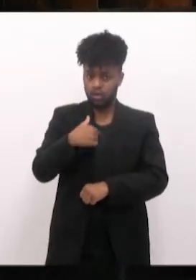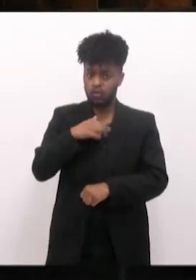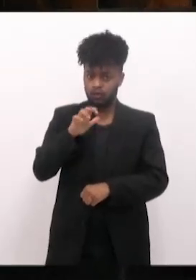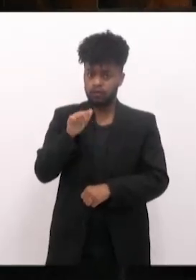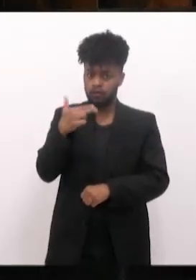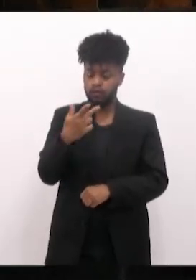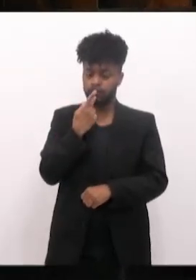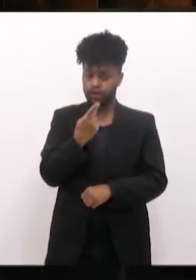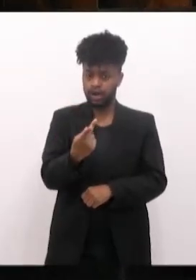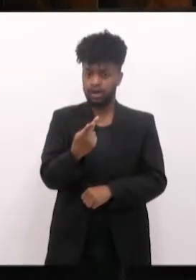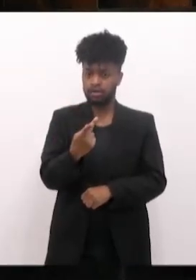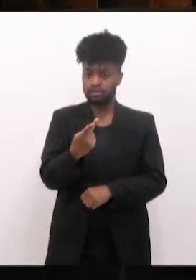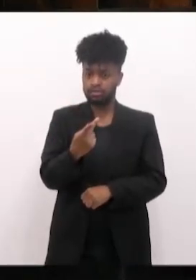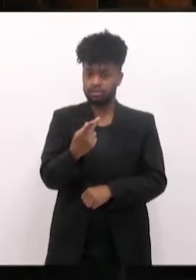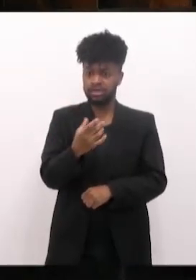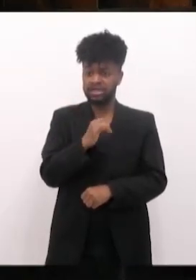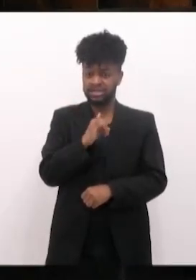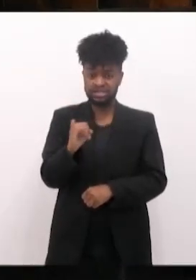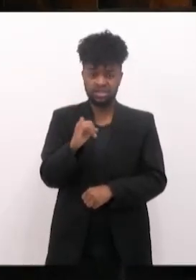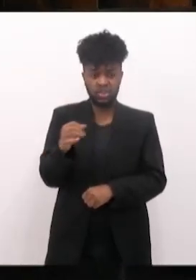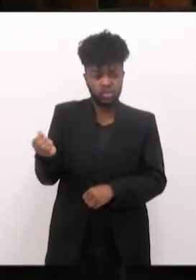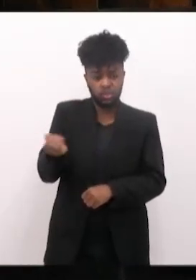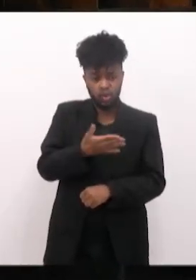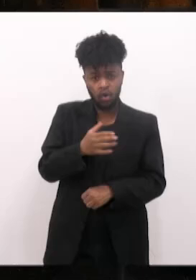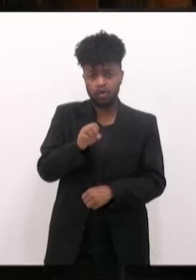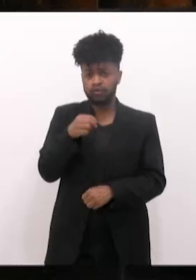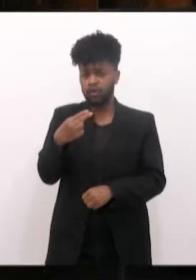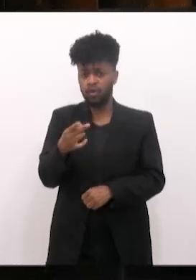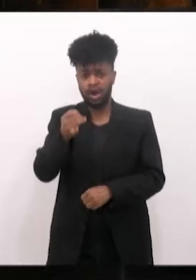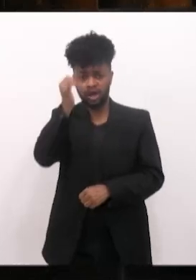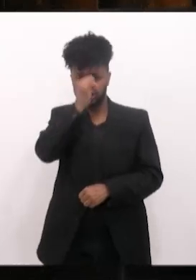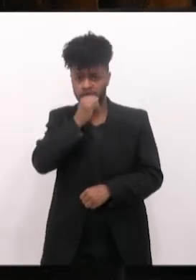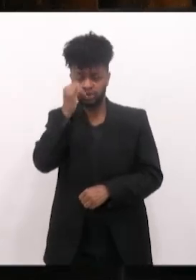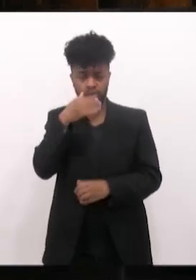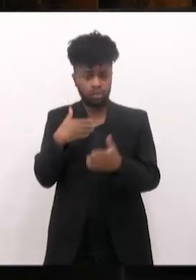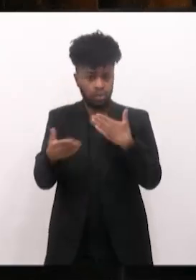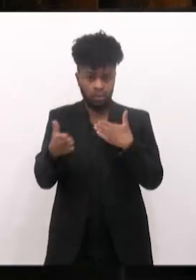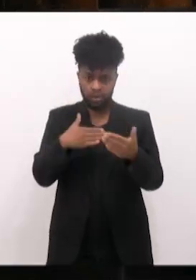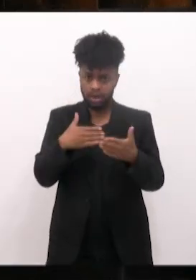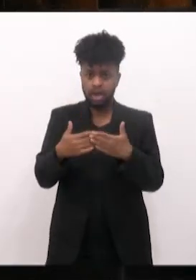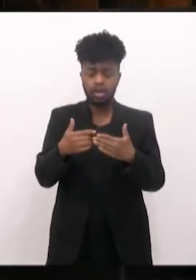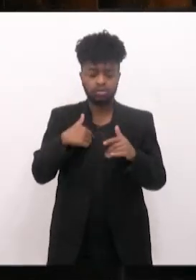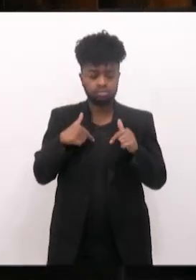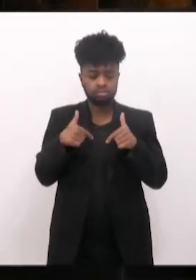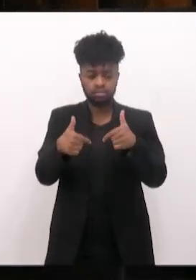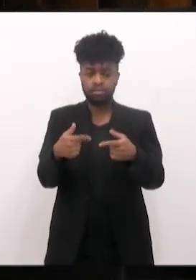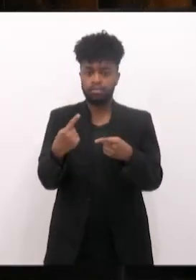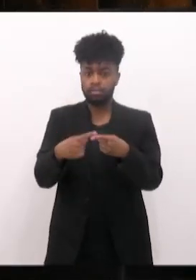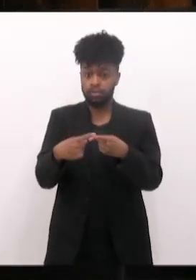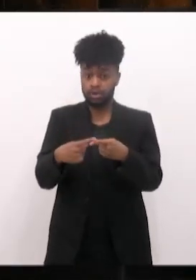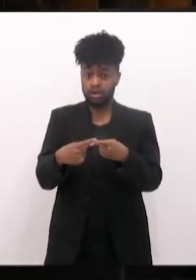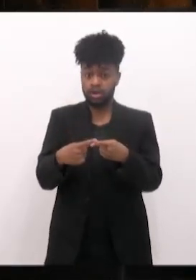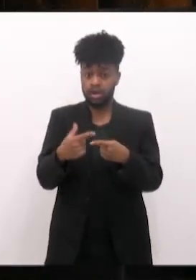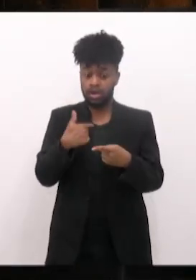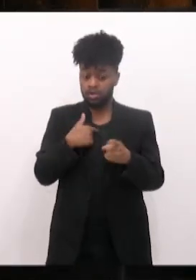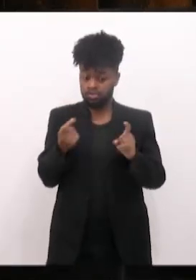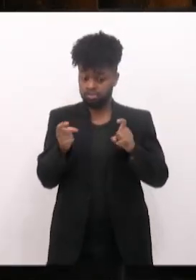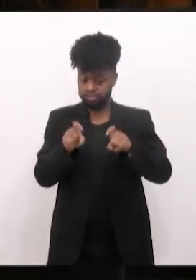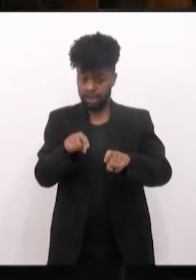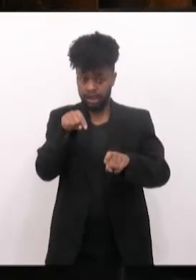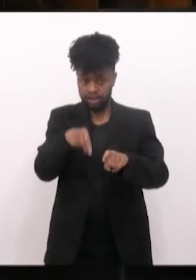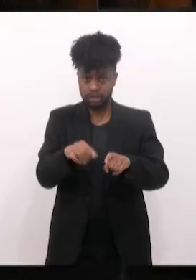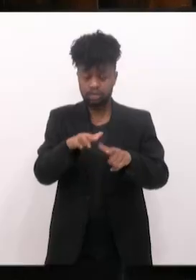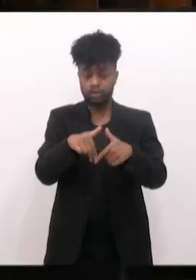bater, que seja o mais moderno ao mais antigo, pois o meu mandato foi dado pelo